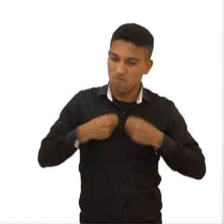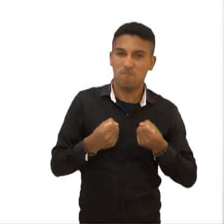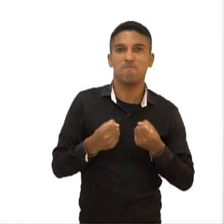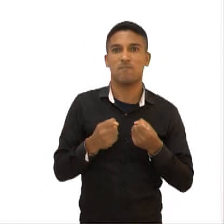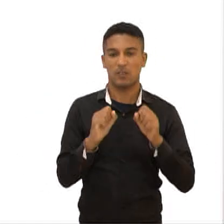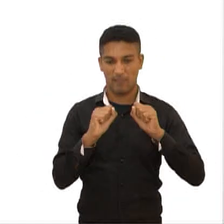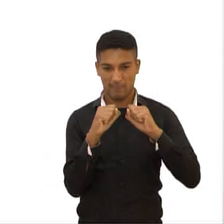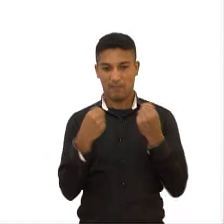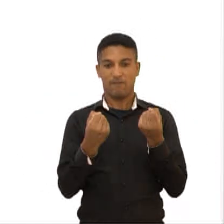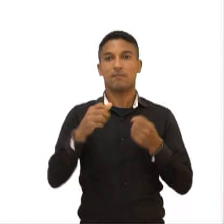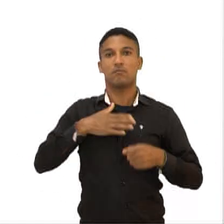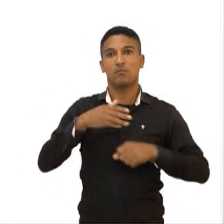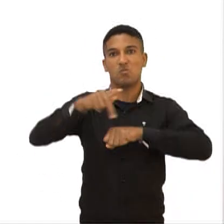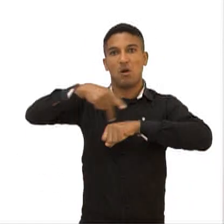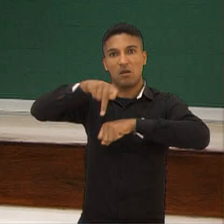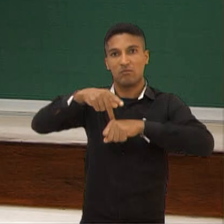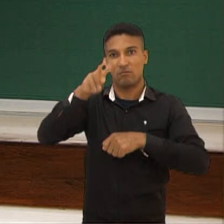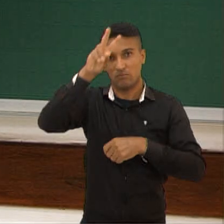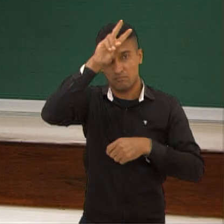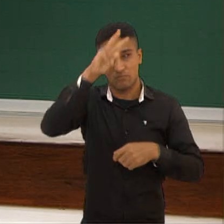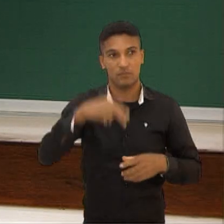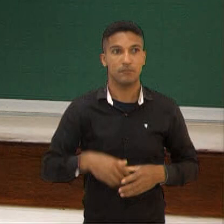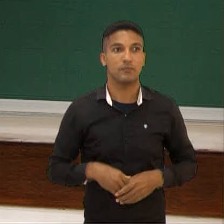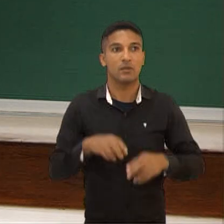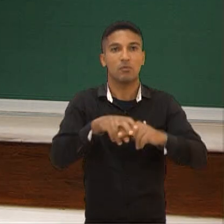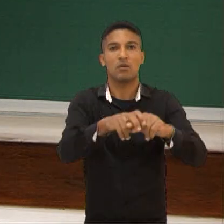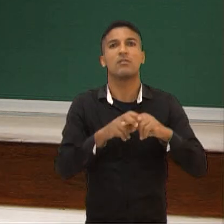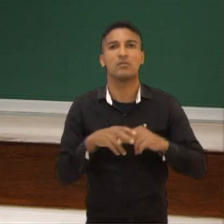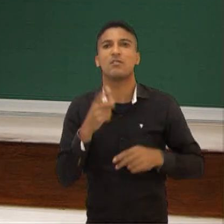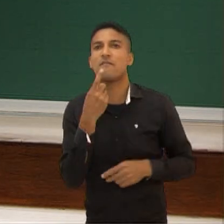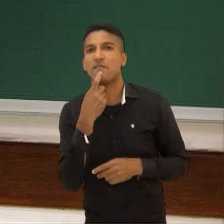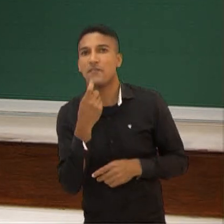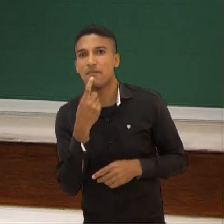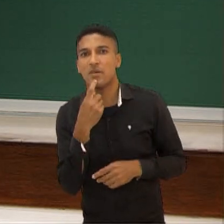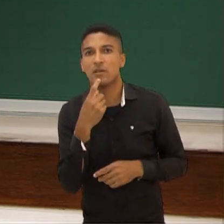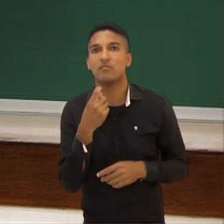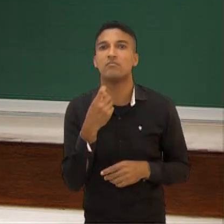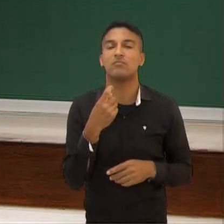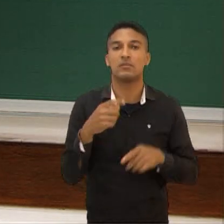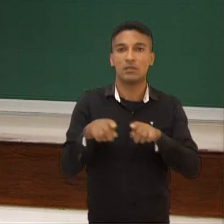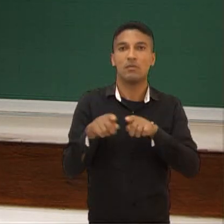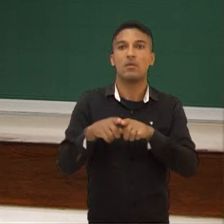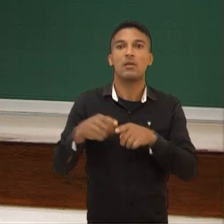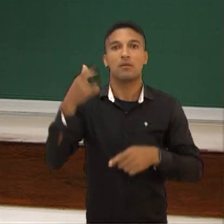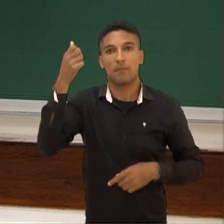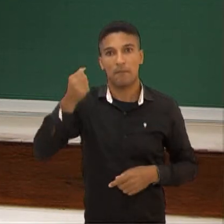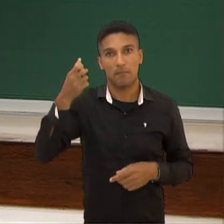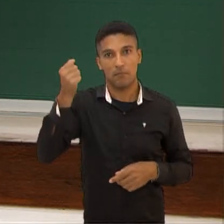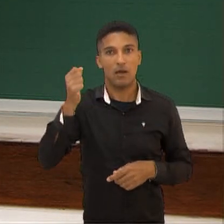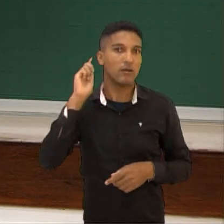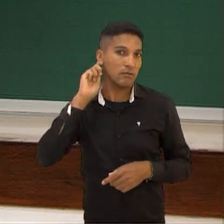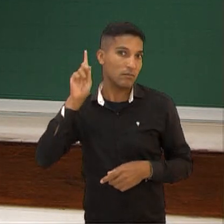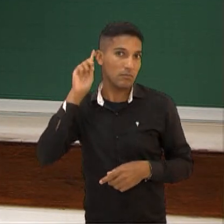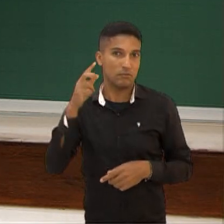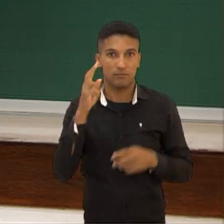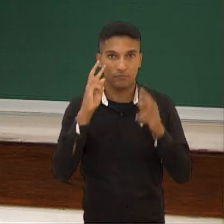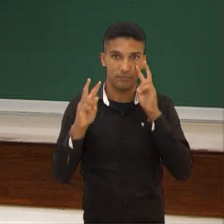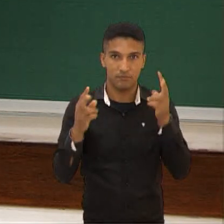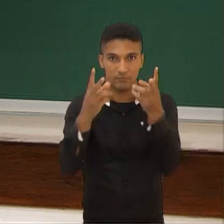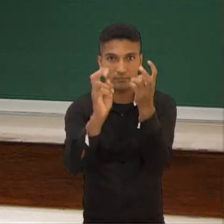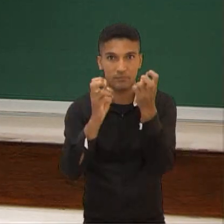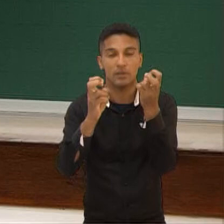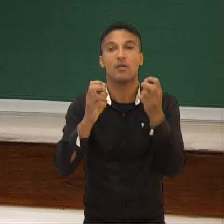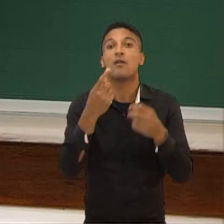e sua gente. Então, vocês perceberam que tem tanto a cor vermelha, rojo, quanto a cor branca, o branco, né? E a cor